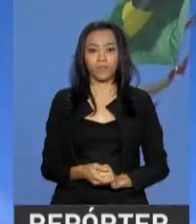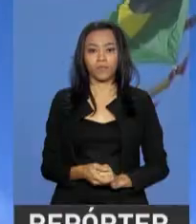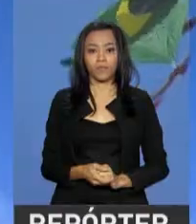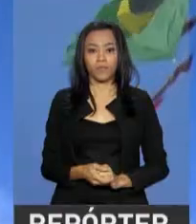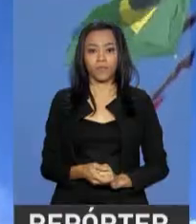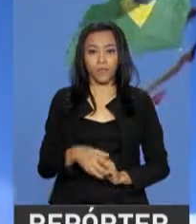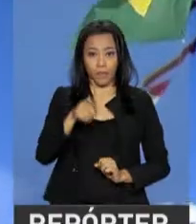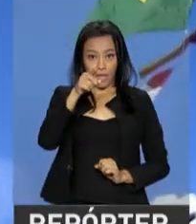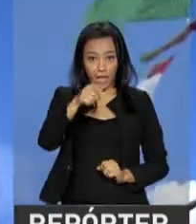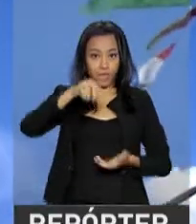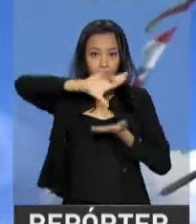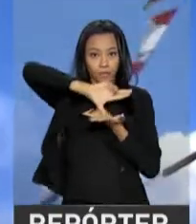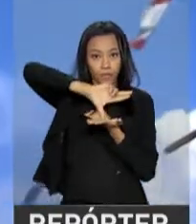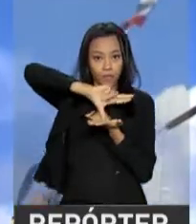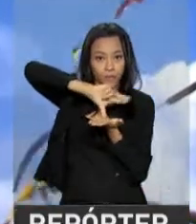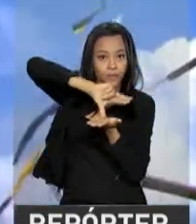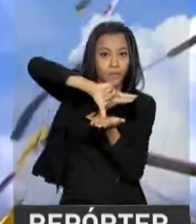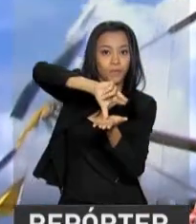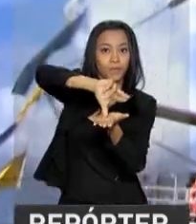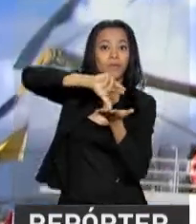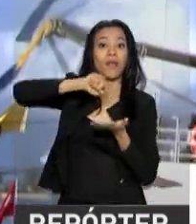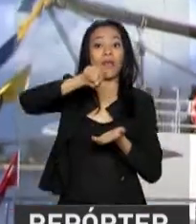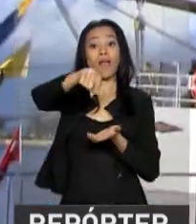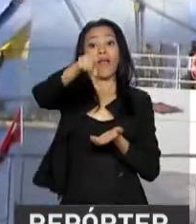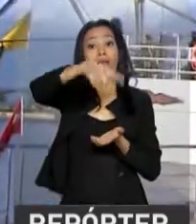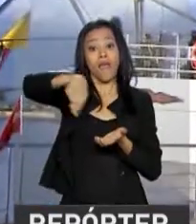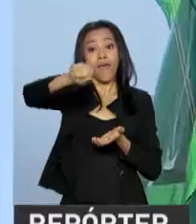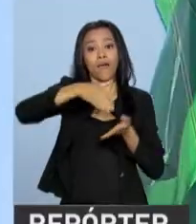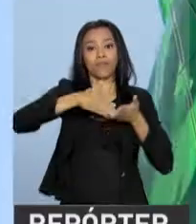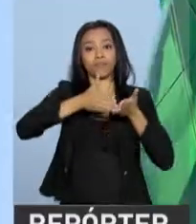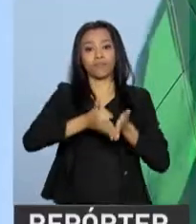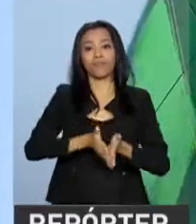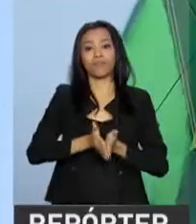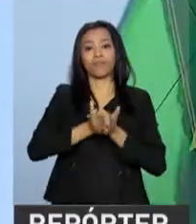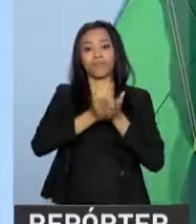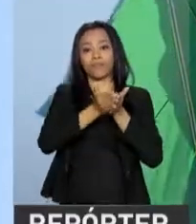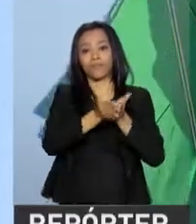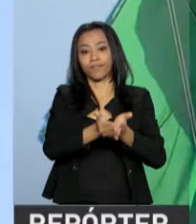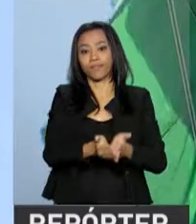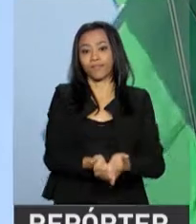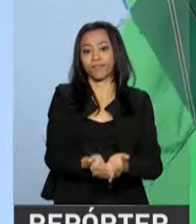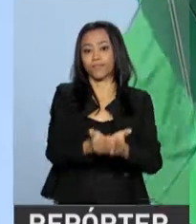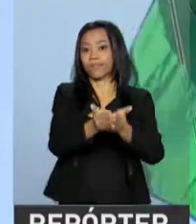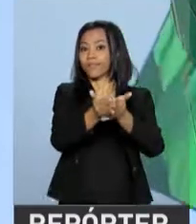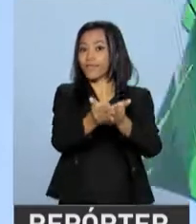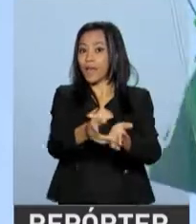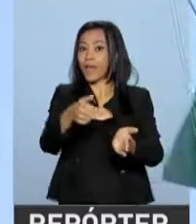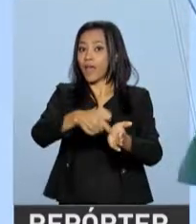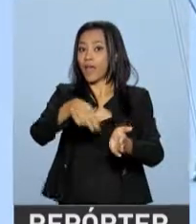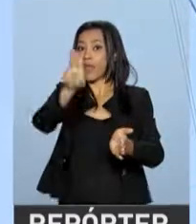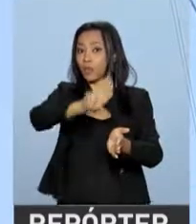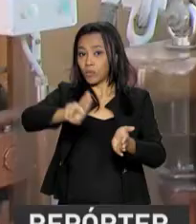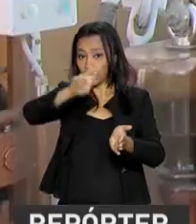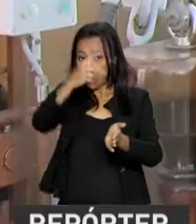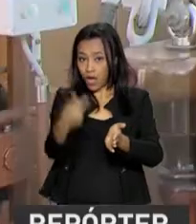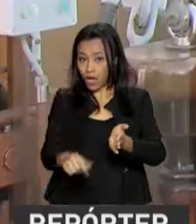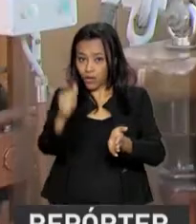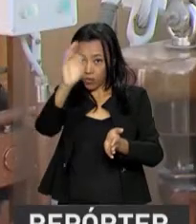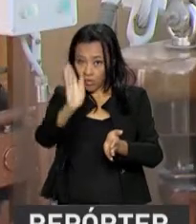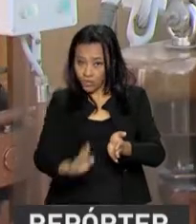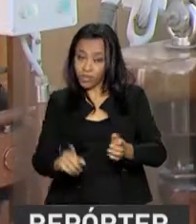O veleiro também é conhecido como Embaixada Flutuante, porque é usado em atividades de representação no Brasil